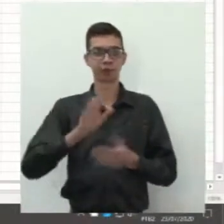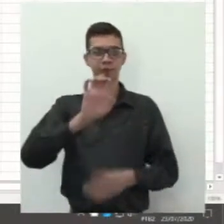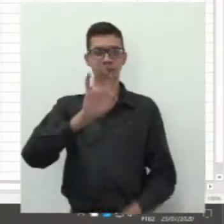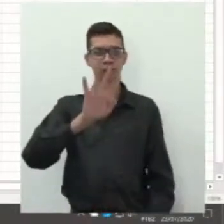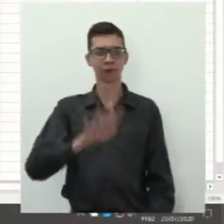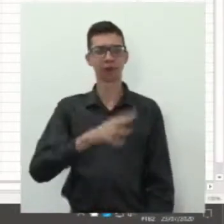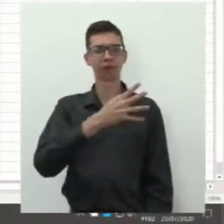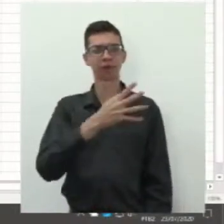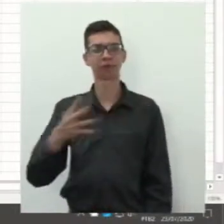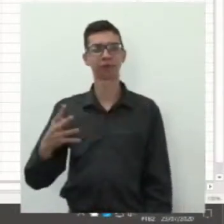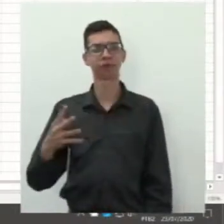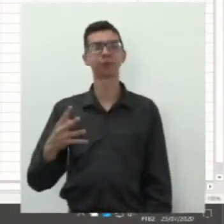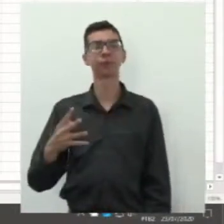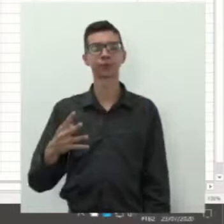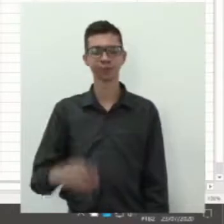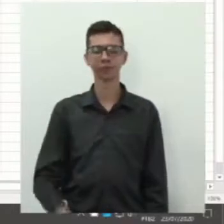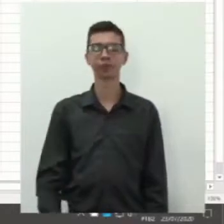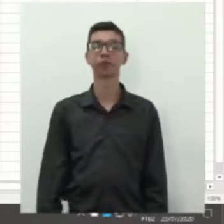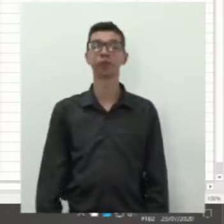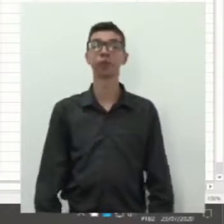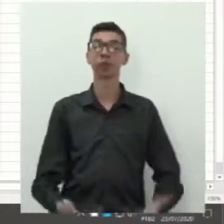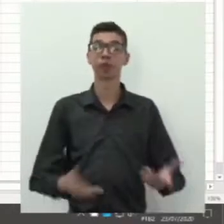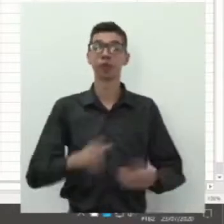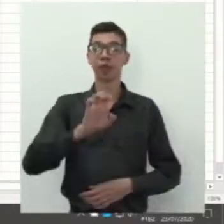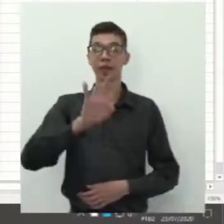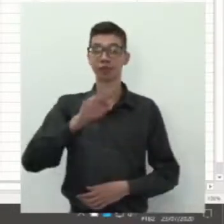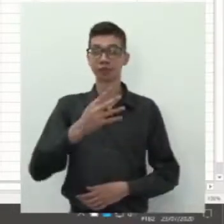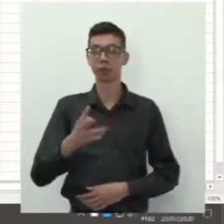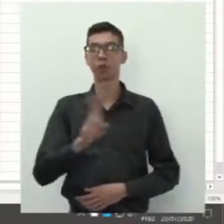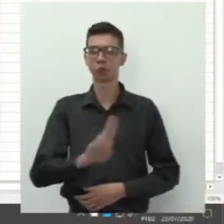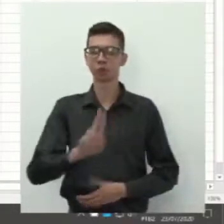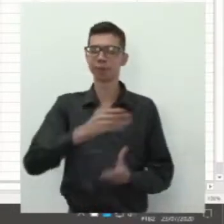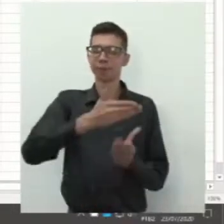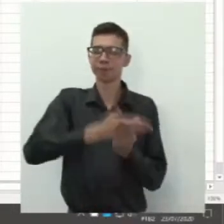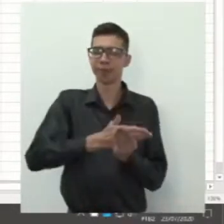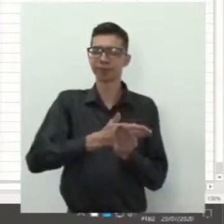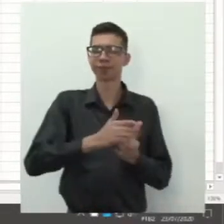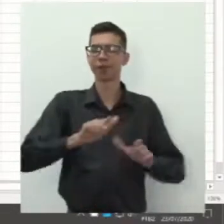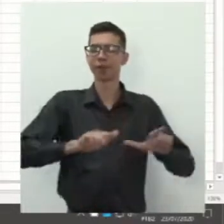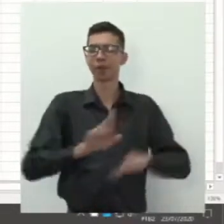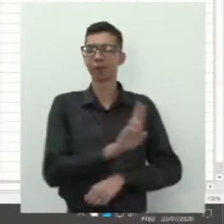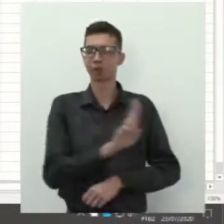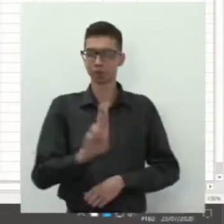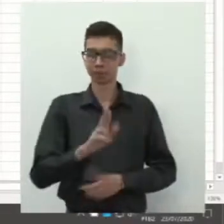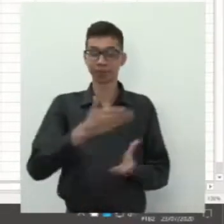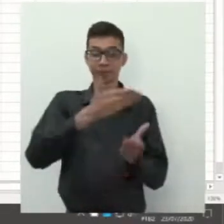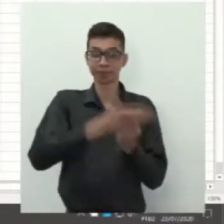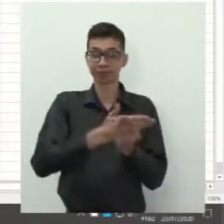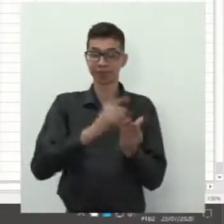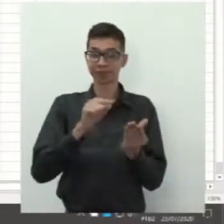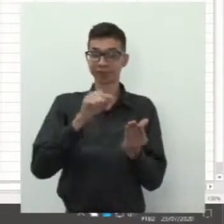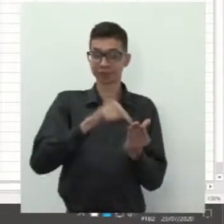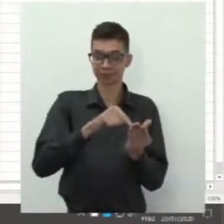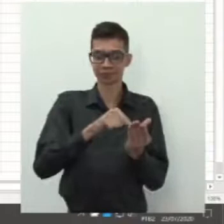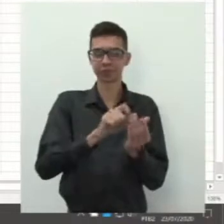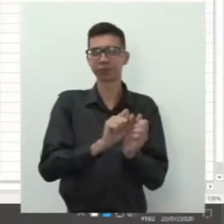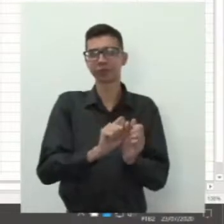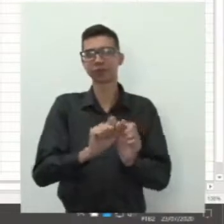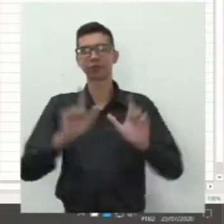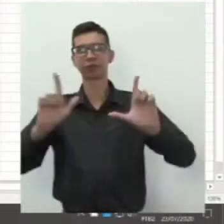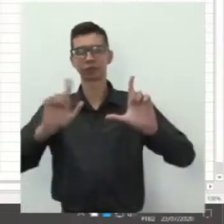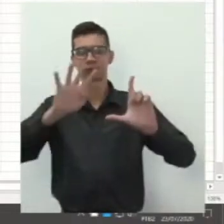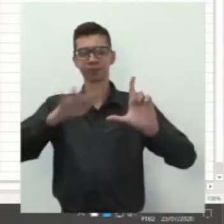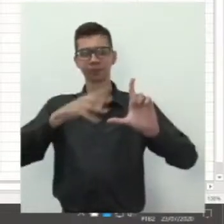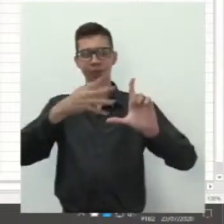ele trabalha por pastas de trabalho e dentro dessas pastas de trabalho a gente tem as planilhas que a gente consegue criar, gerir.